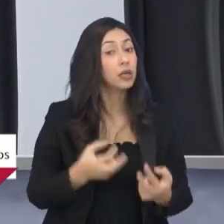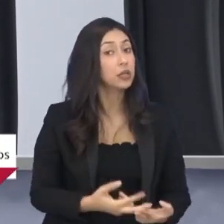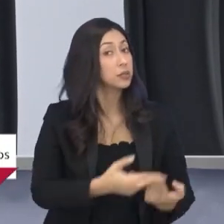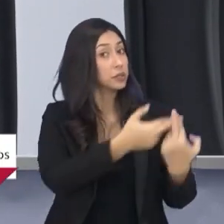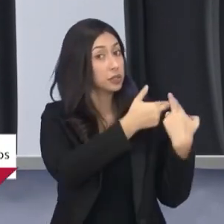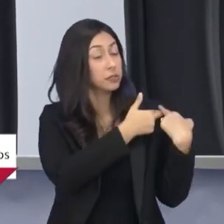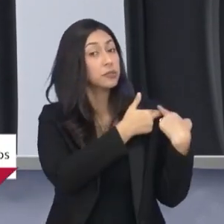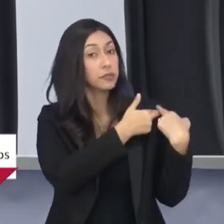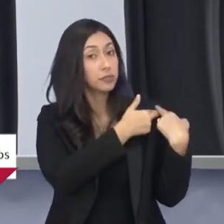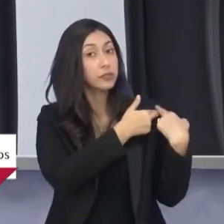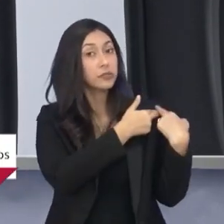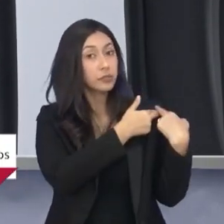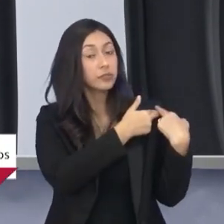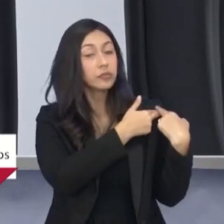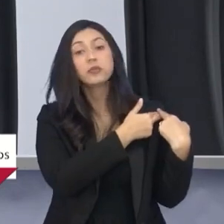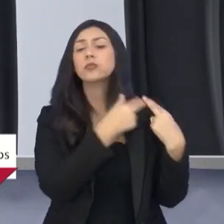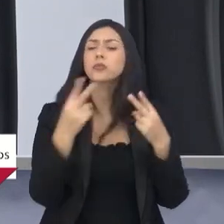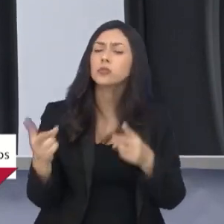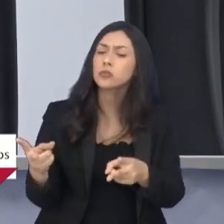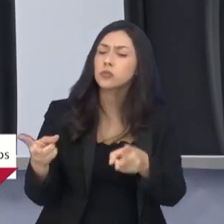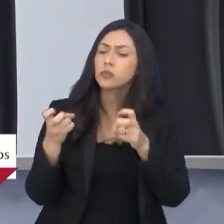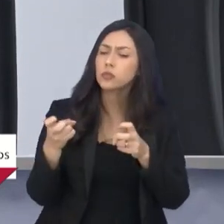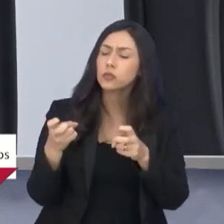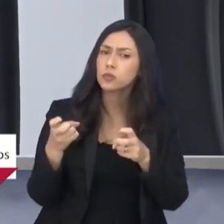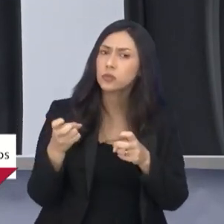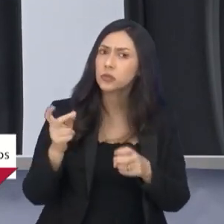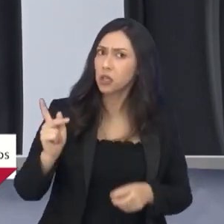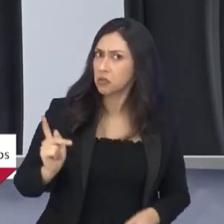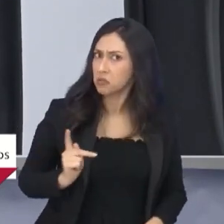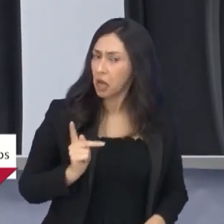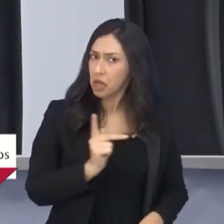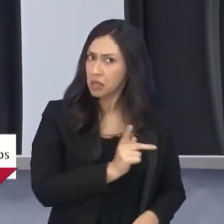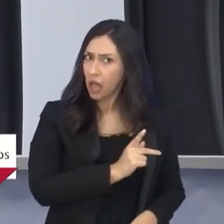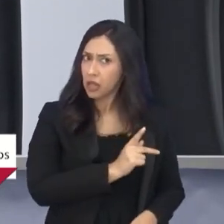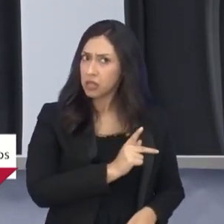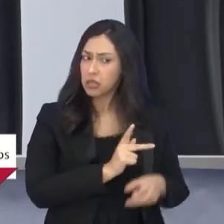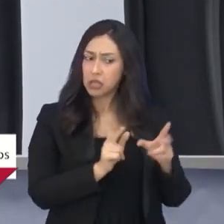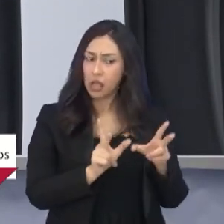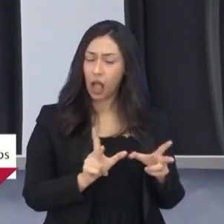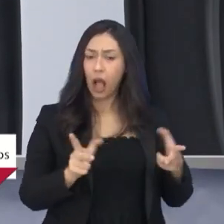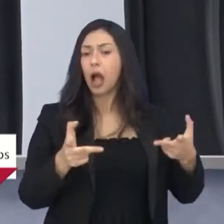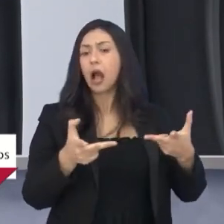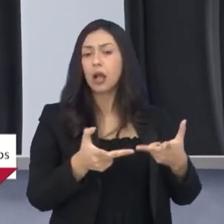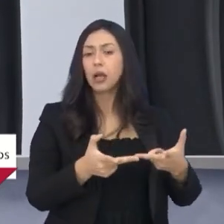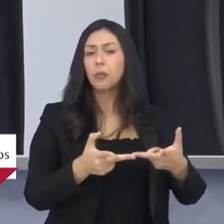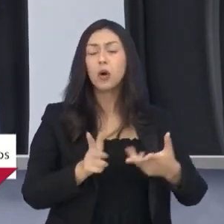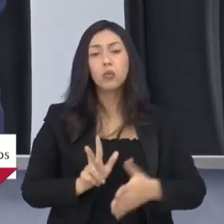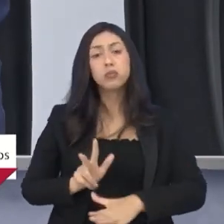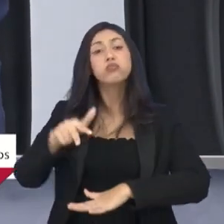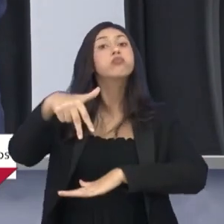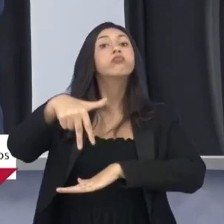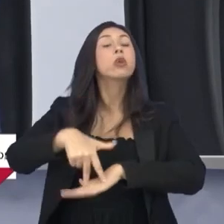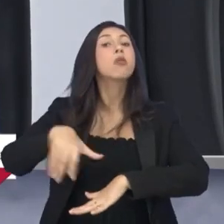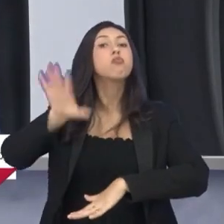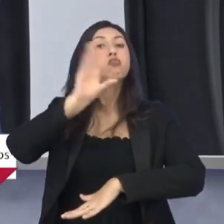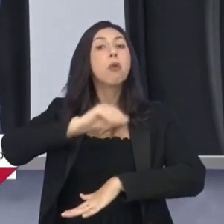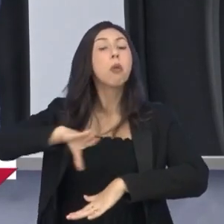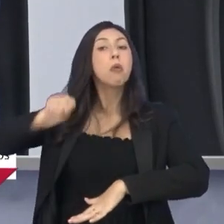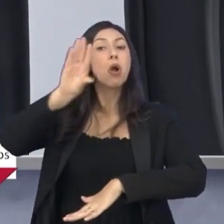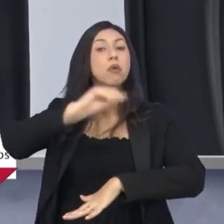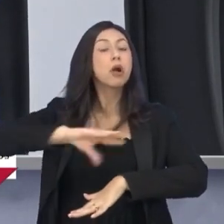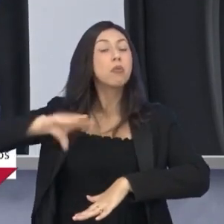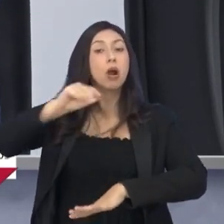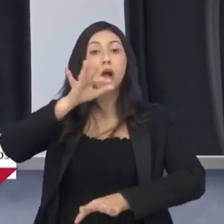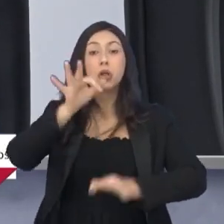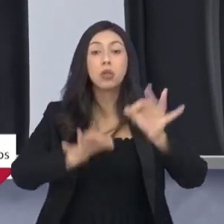dos vereadores eu vejo presidentes de câmara chegando para fazer sua sustentação oral nos